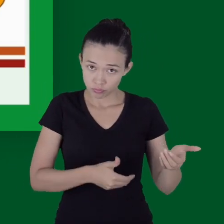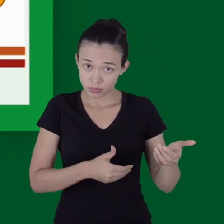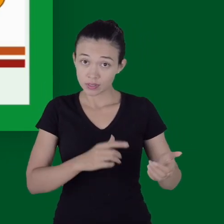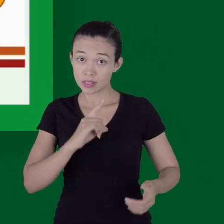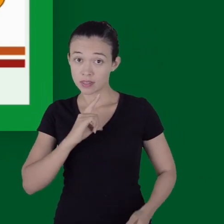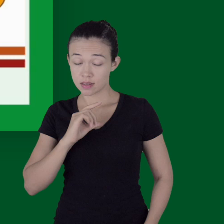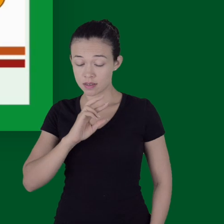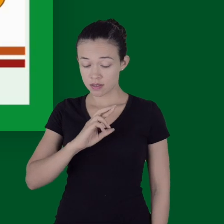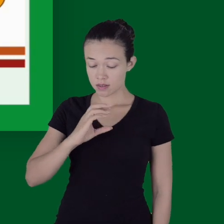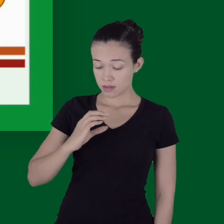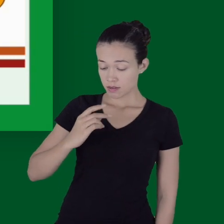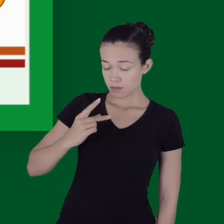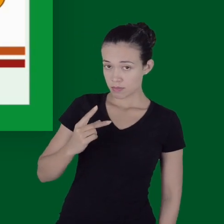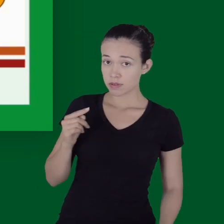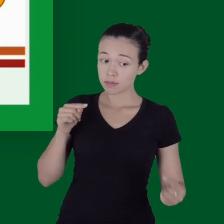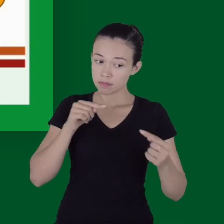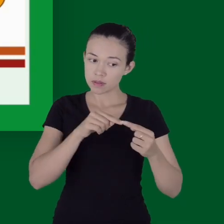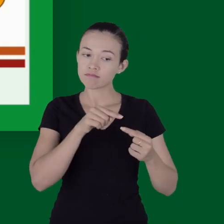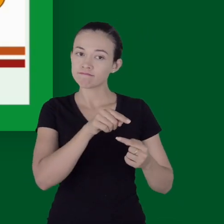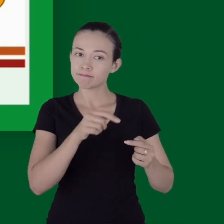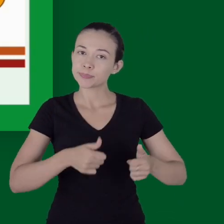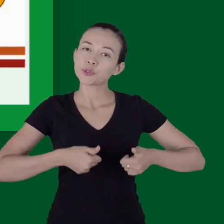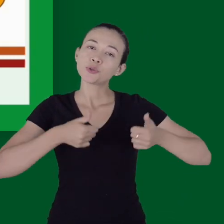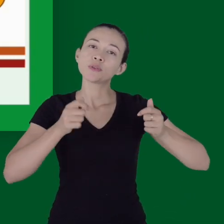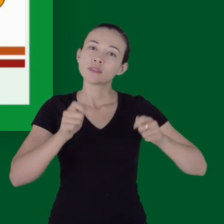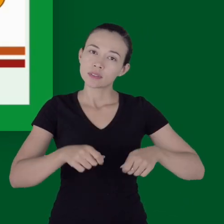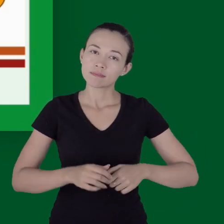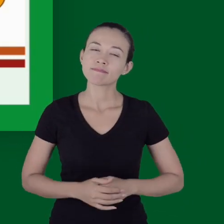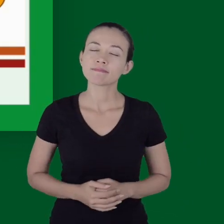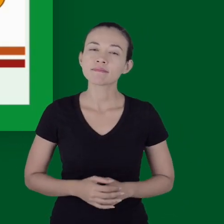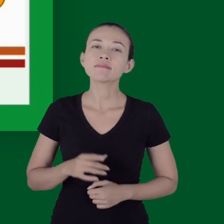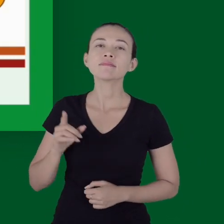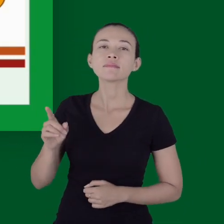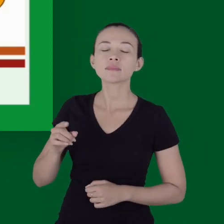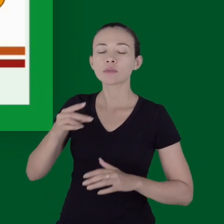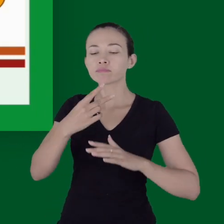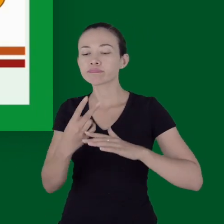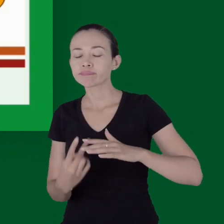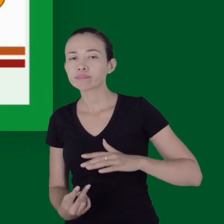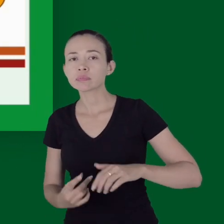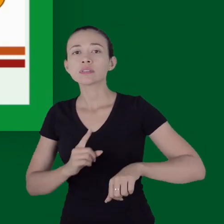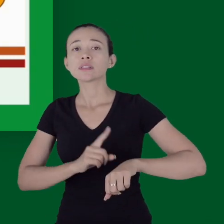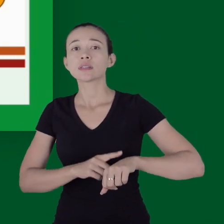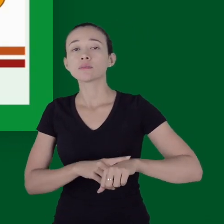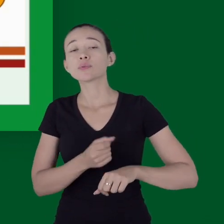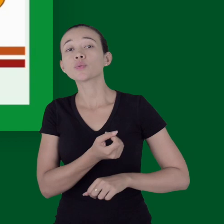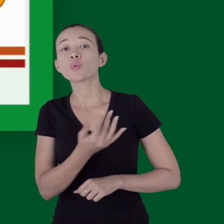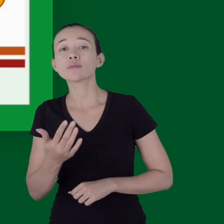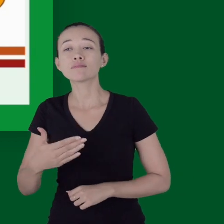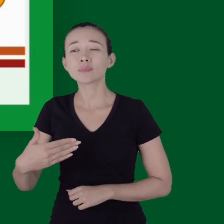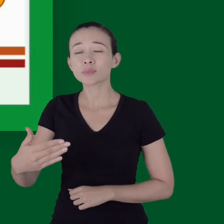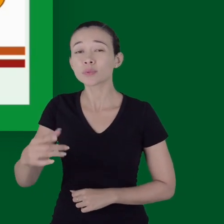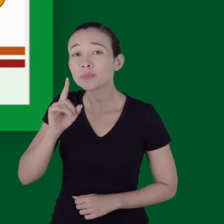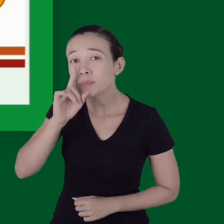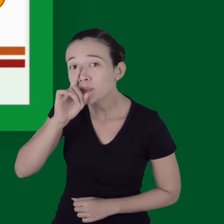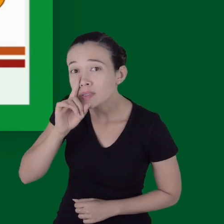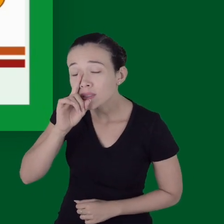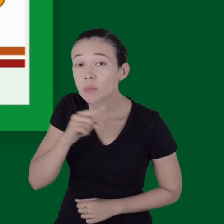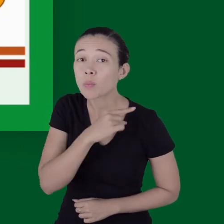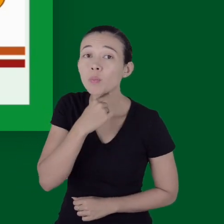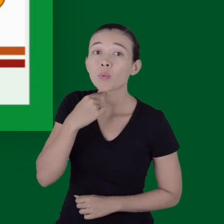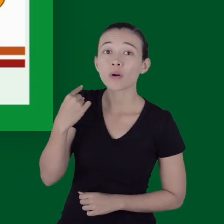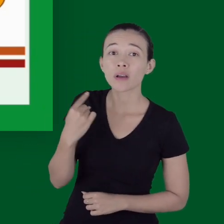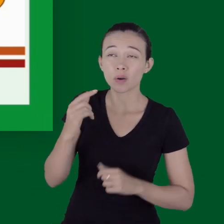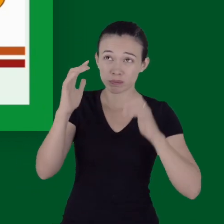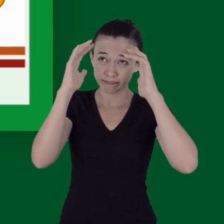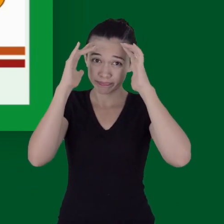têm reanimações que são melhor sucedidas, né? Em relação ao tempo de submersão, né? O risco de morte ou